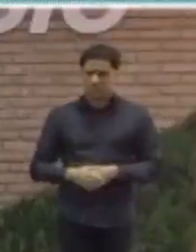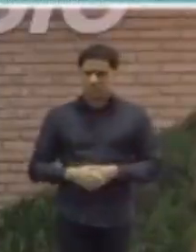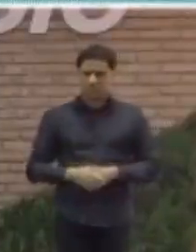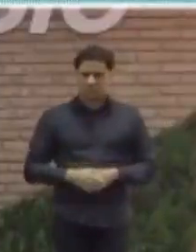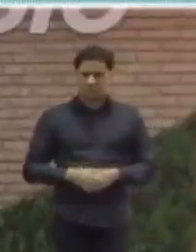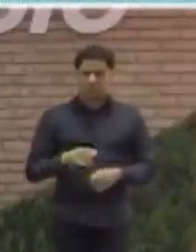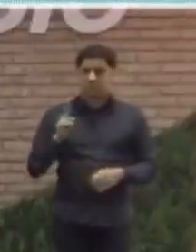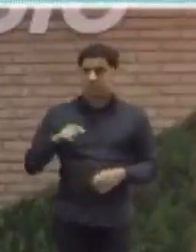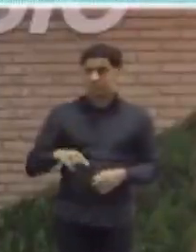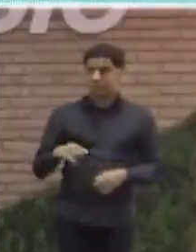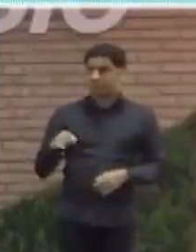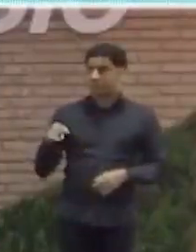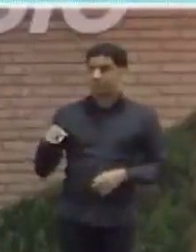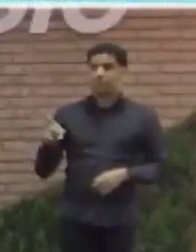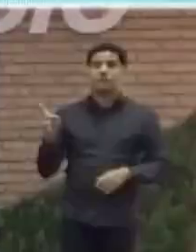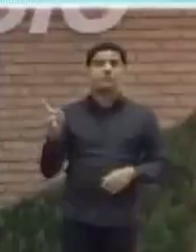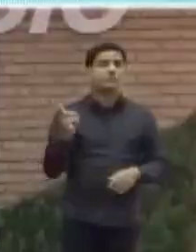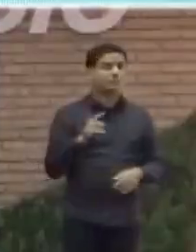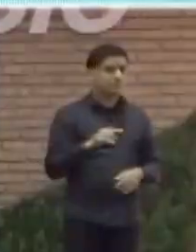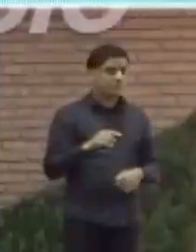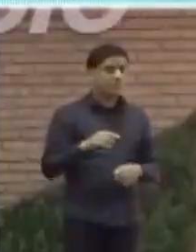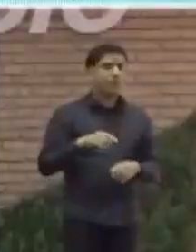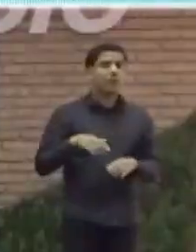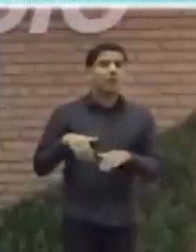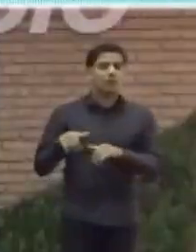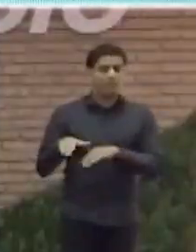W Towers lá na praia de Itapema.